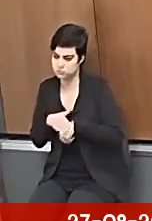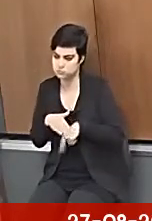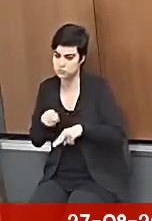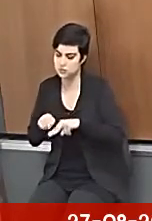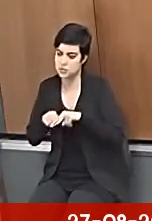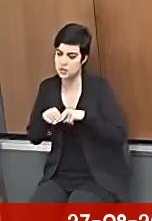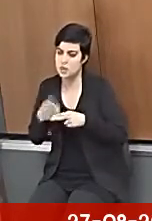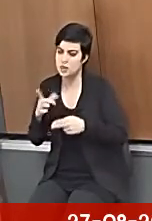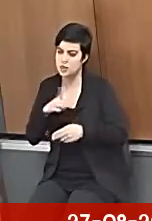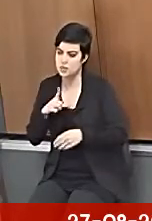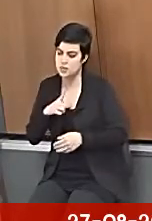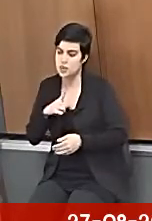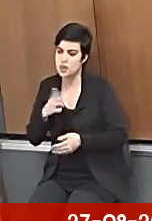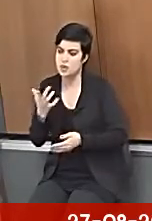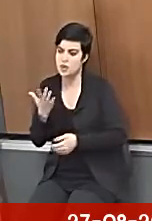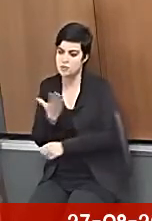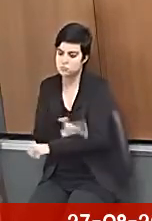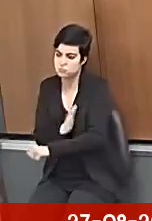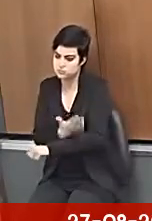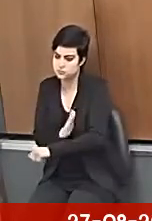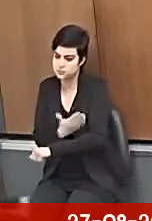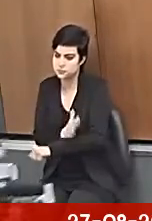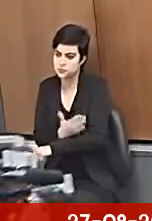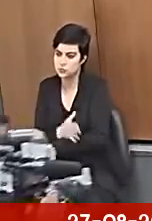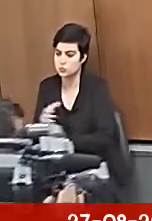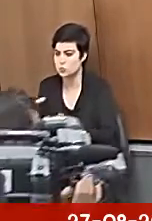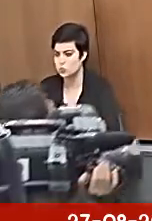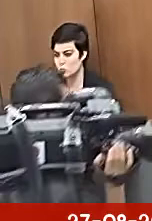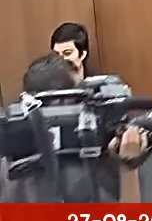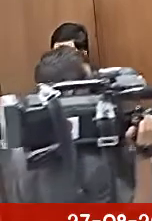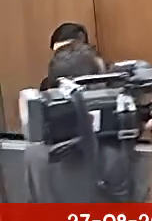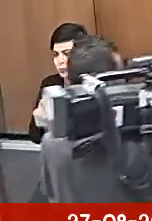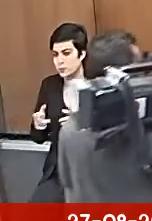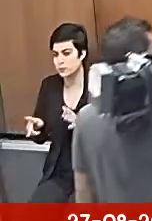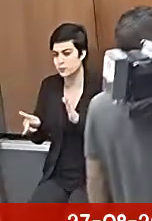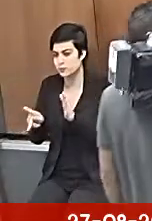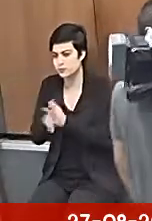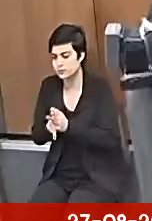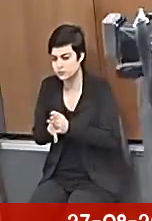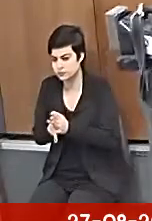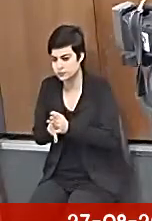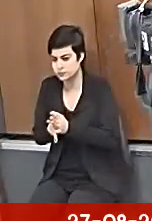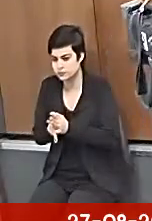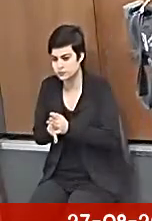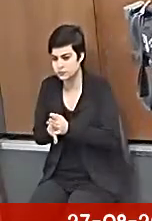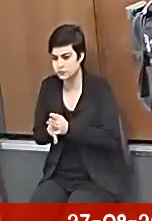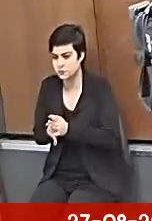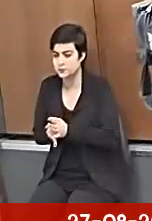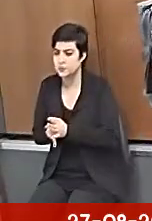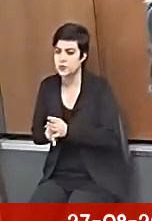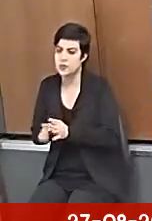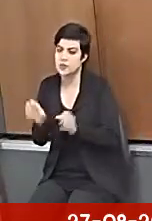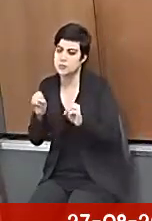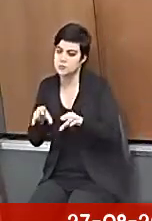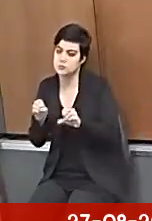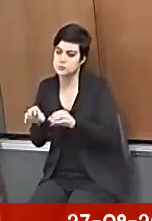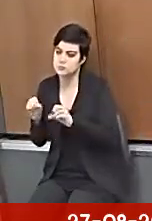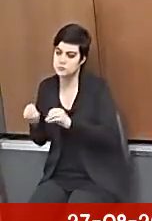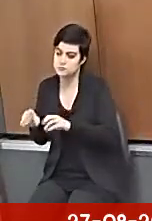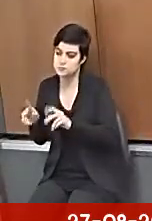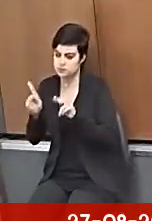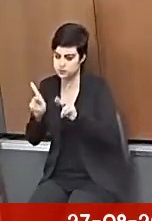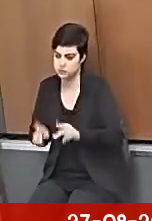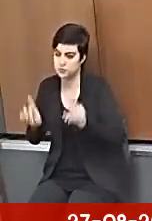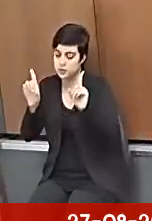atividades trabalhadas no centro de um centro especializado nossa senhora da assunção que a escola de educação especial de bertinho escola de tradição